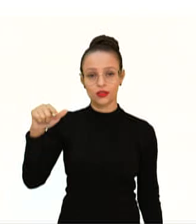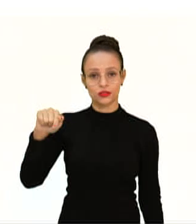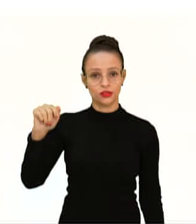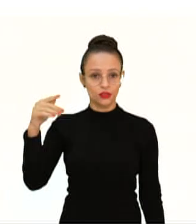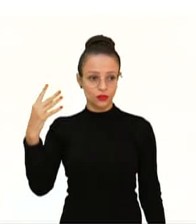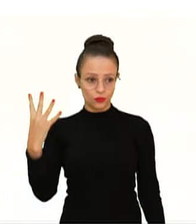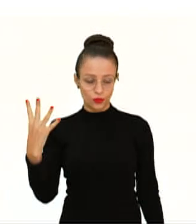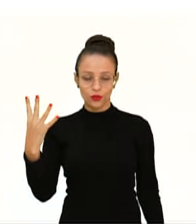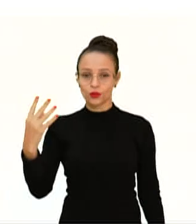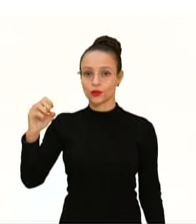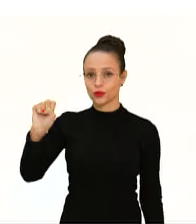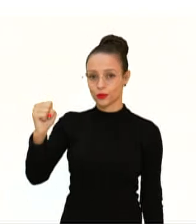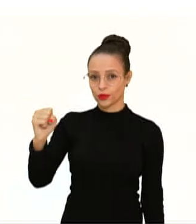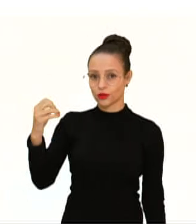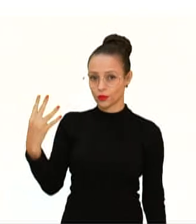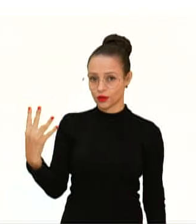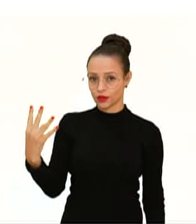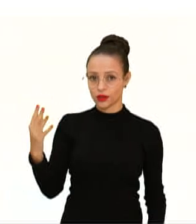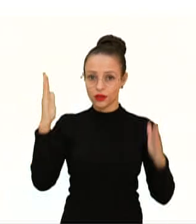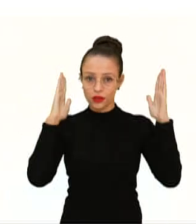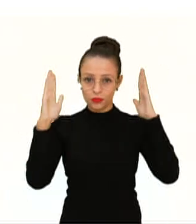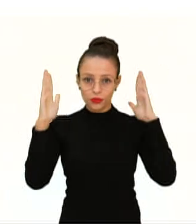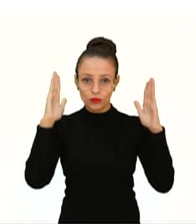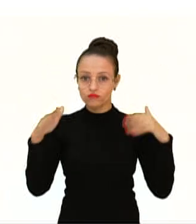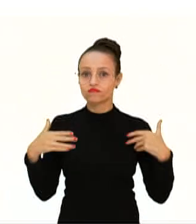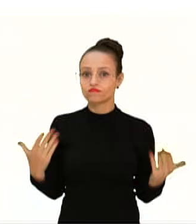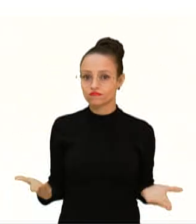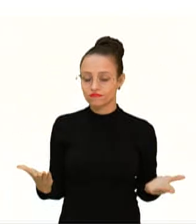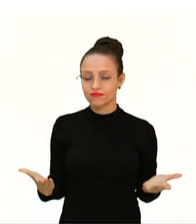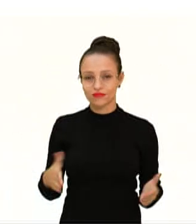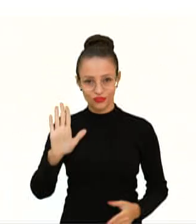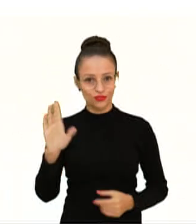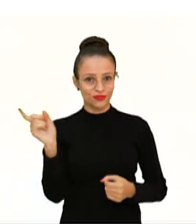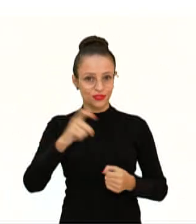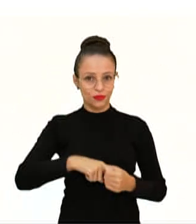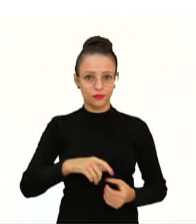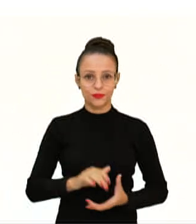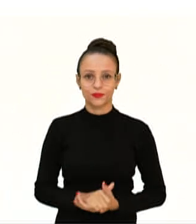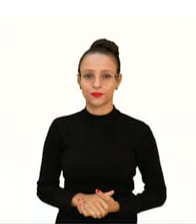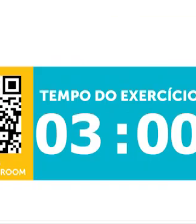60, 74 ou 84 caminhões? A gente já volta.